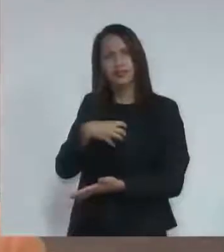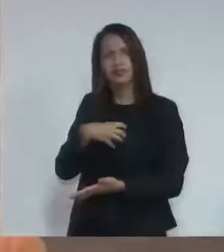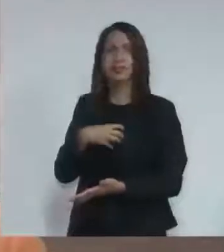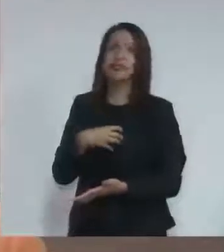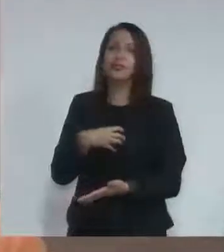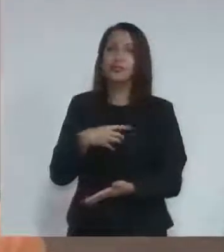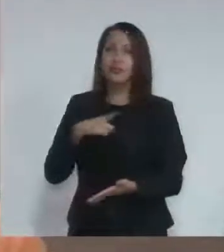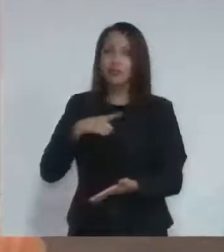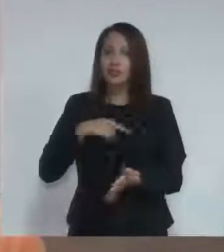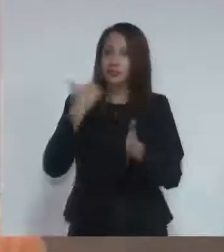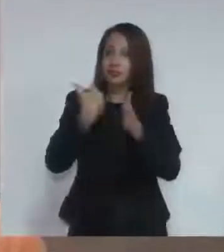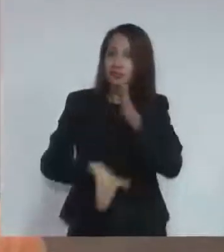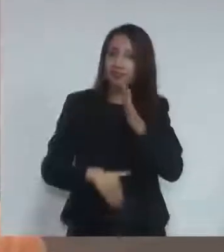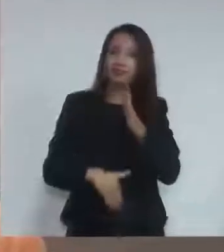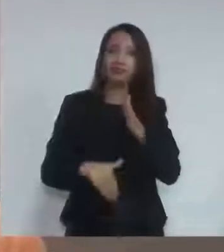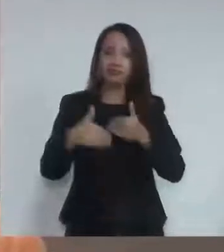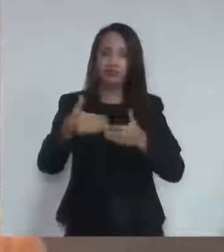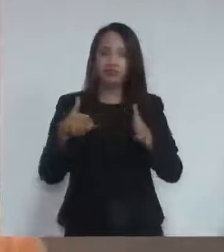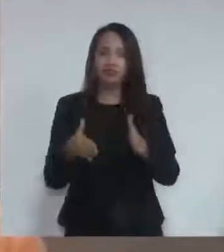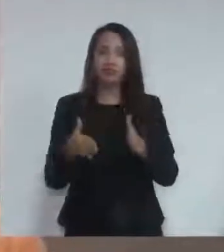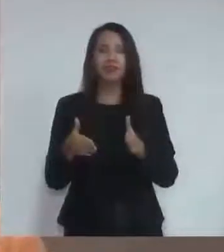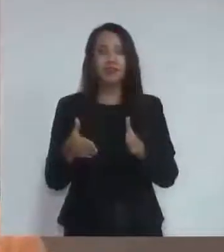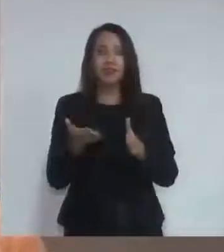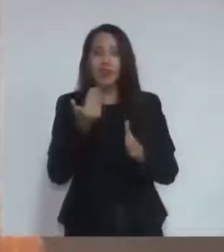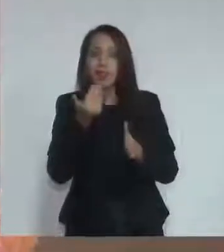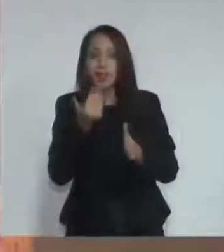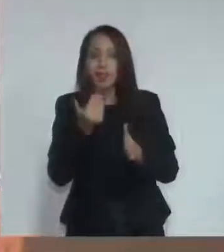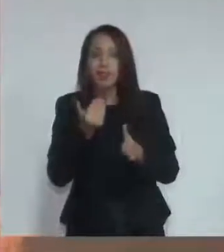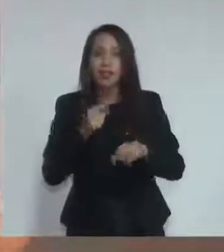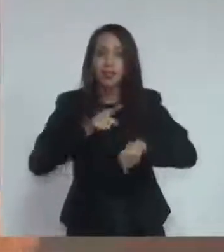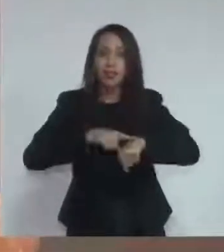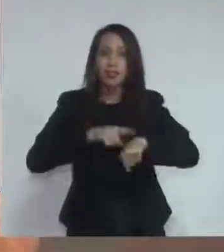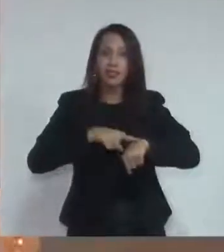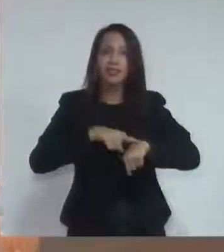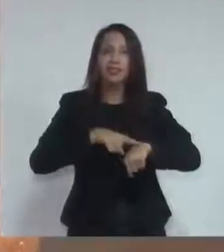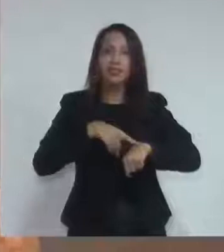desconto da sua cesta básica, ao quanto de tempo você ficou doente?